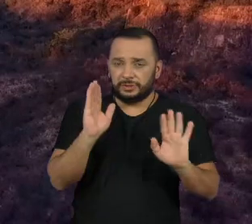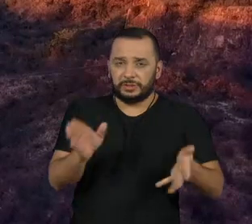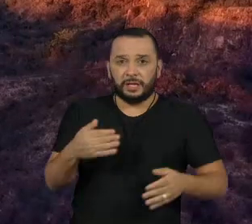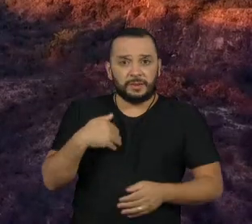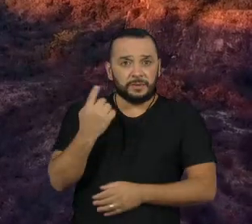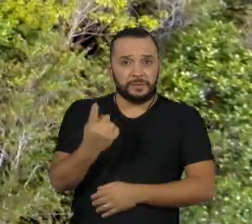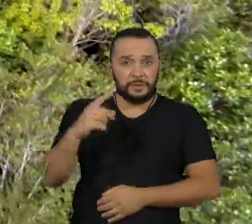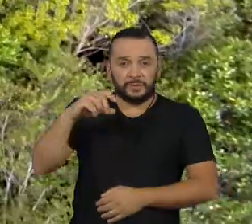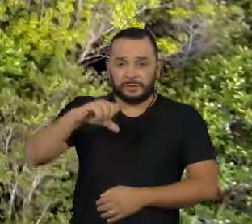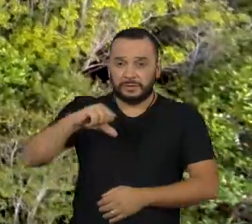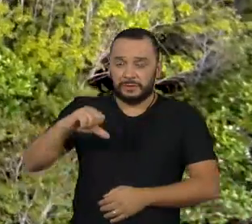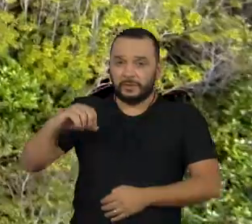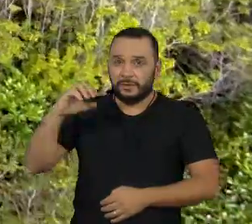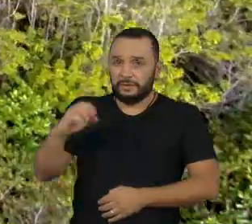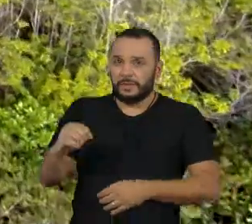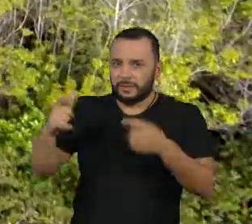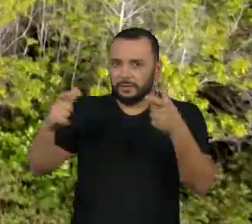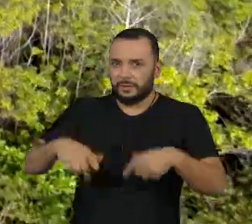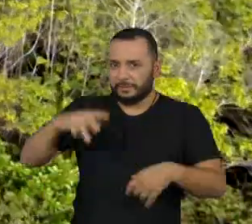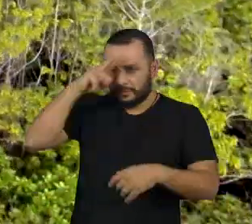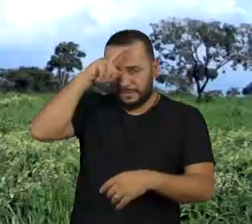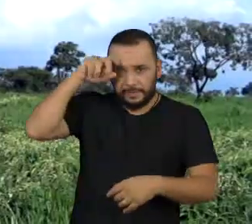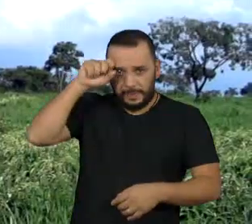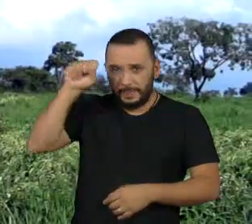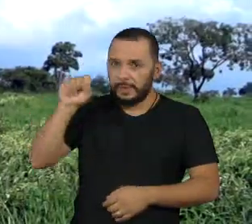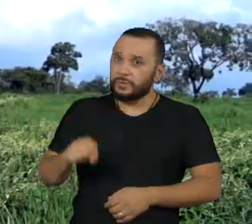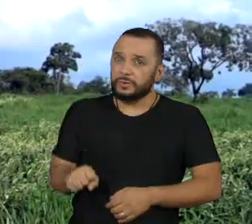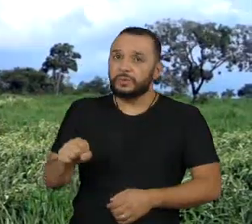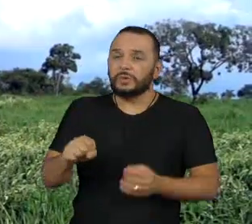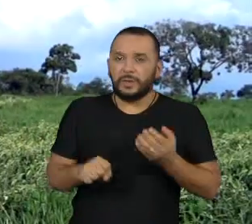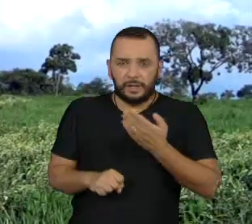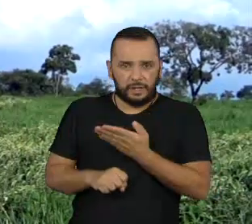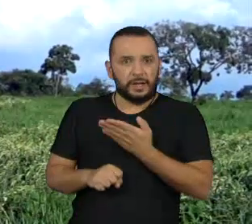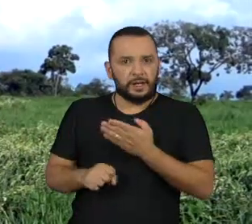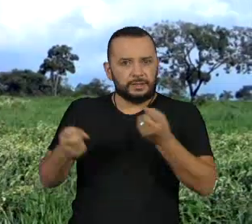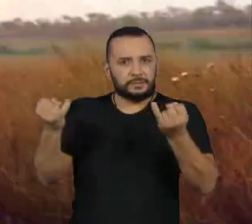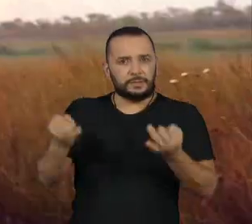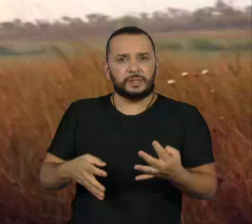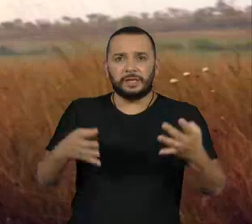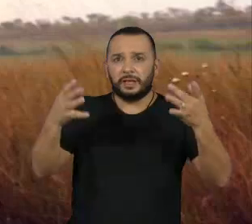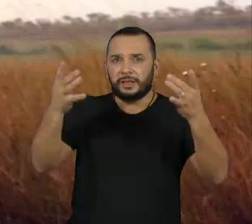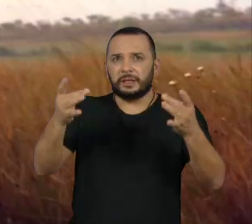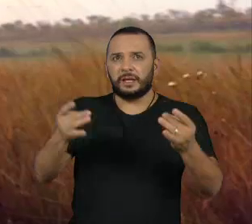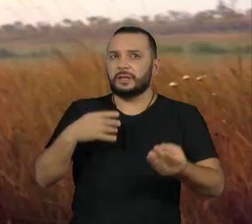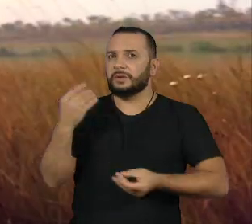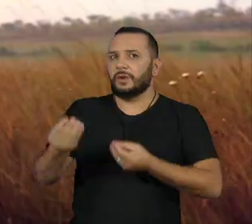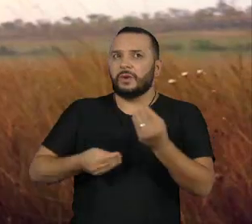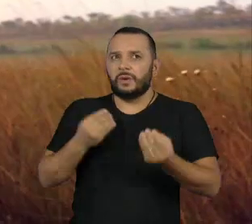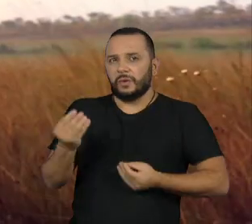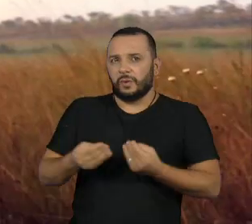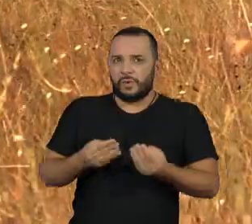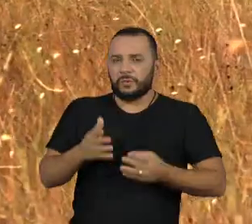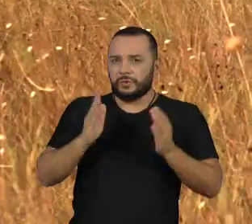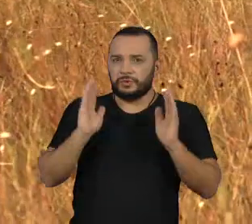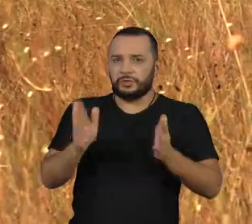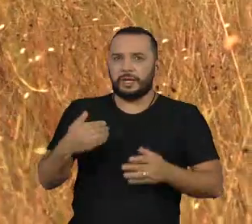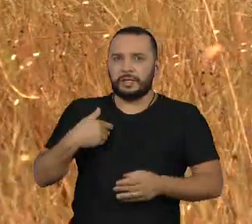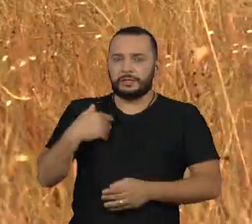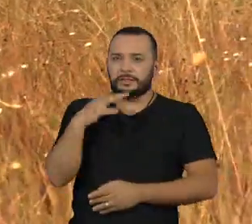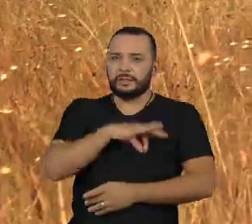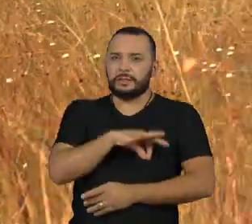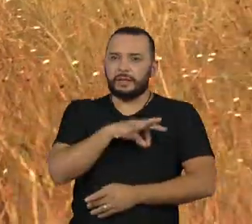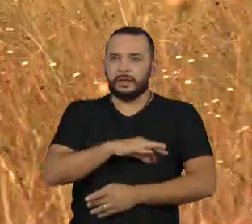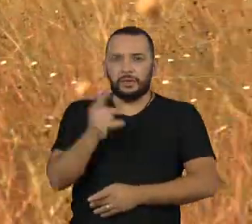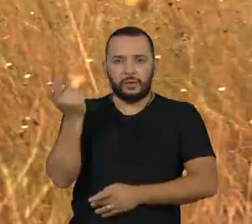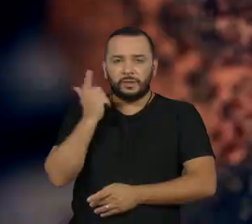de 90 no interior do Mato Grosso do Sul, ela detalha como a comunidade passou a gerar renda a